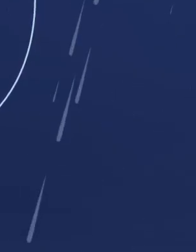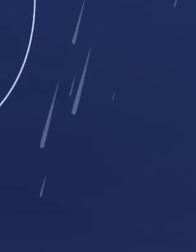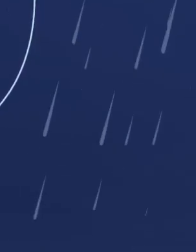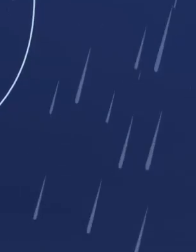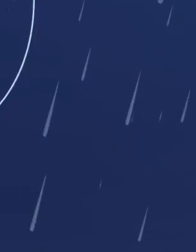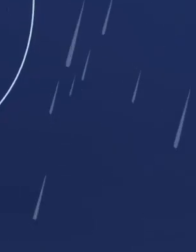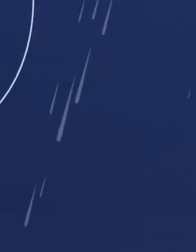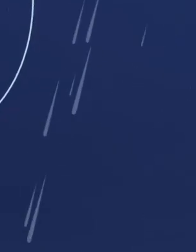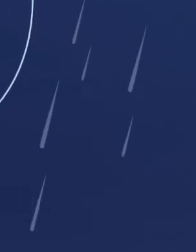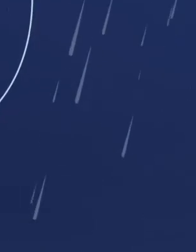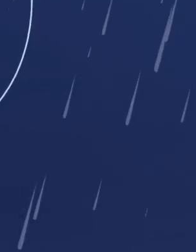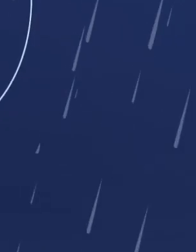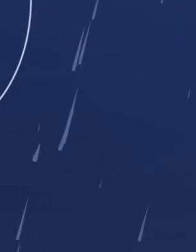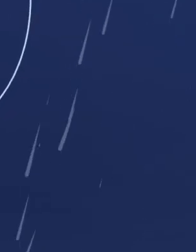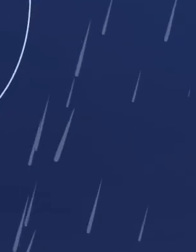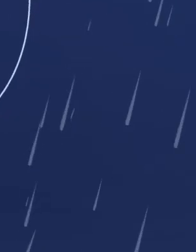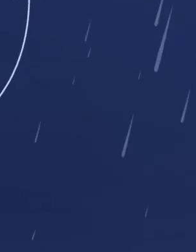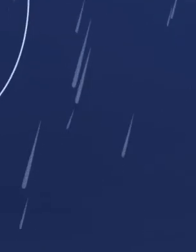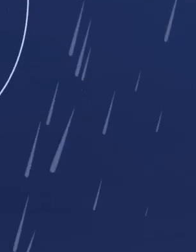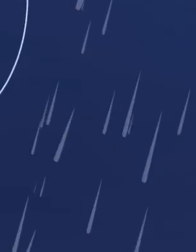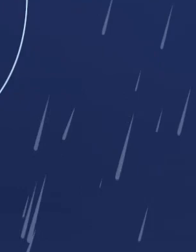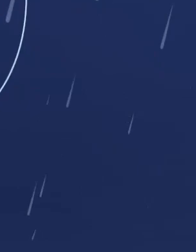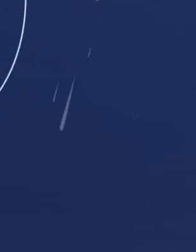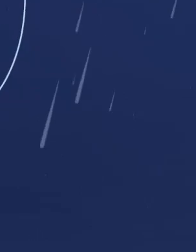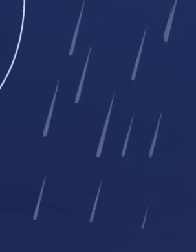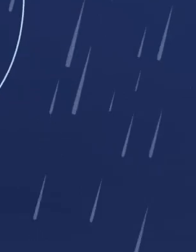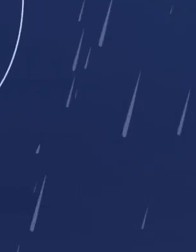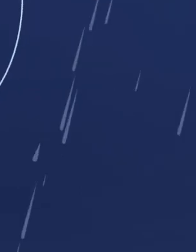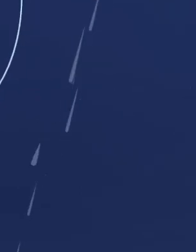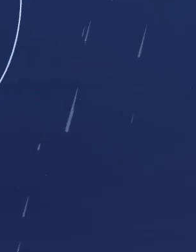de 21 graus e máxima de 29.